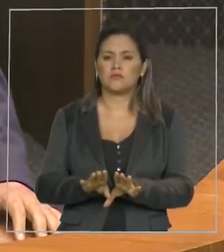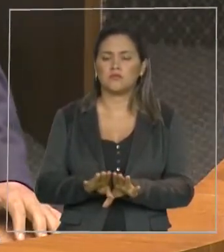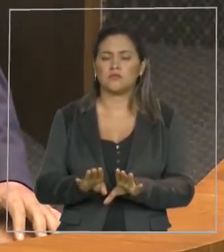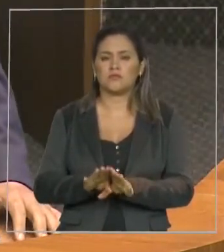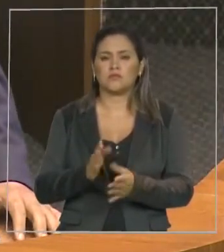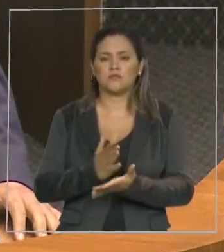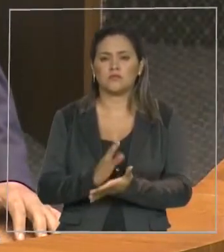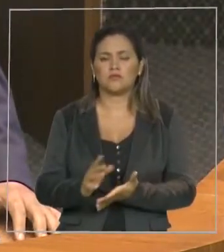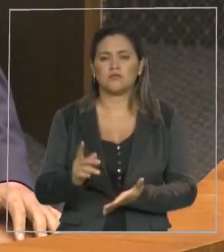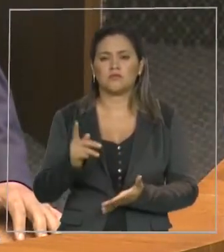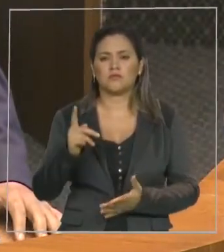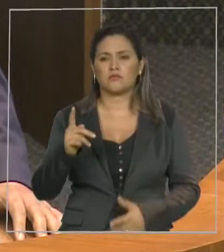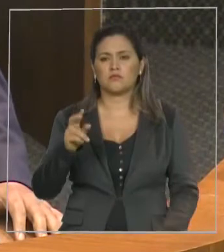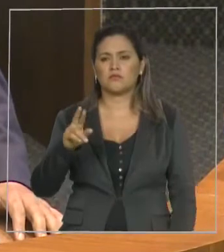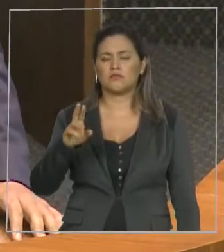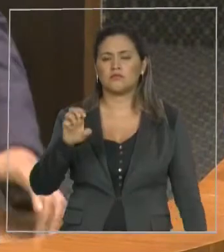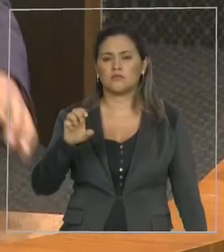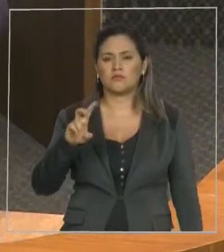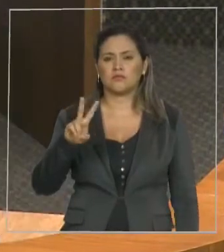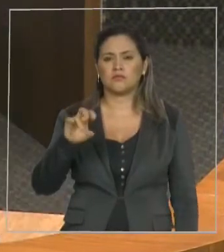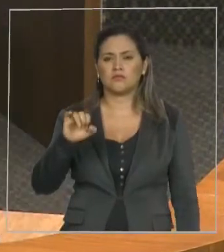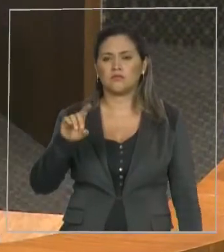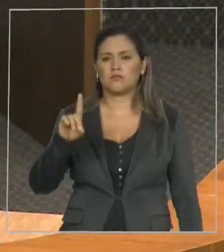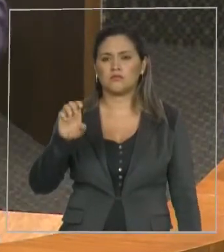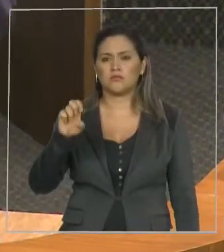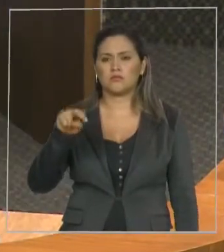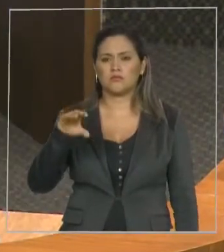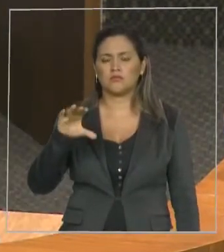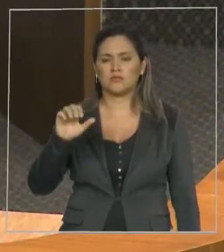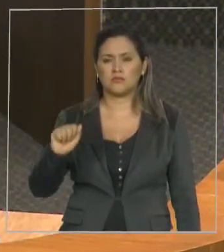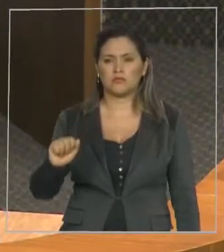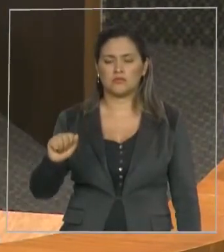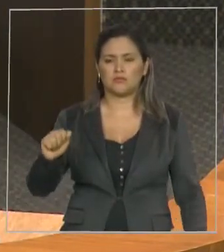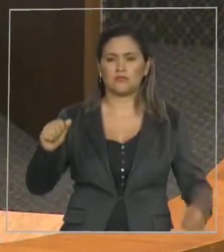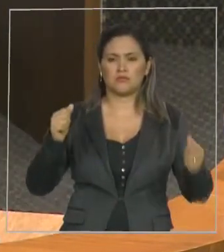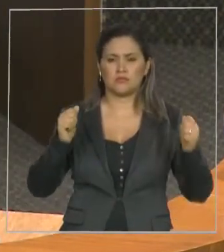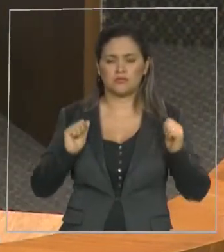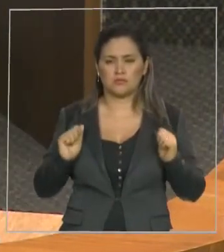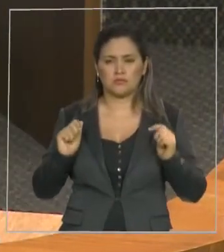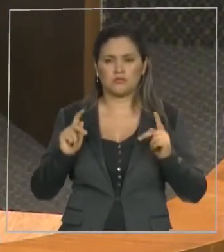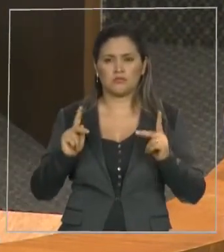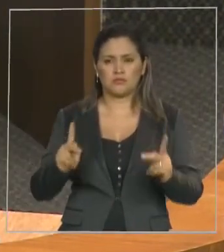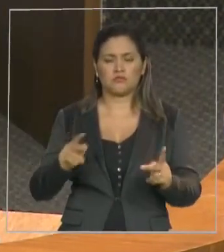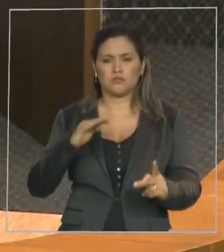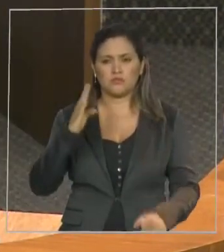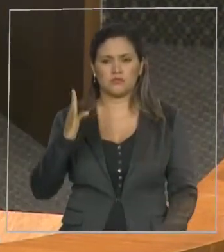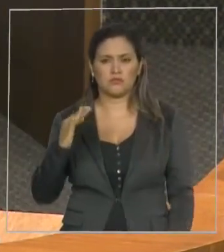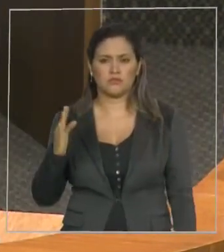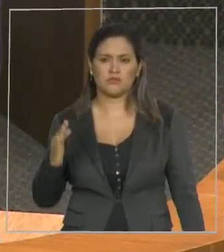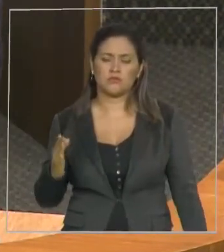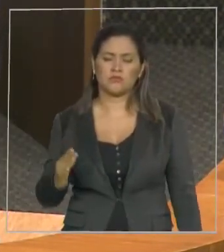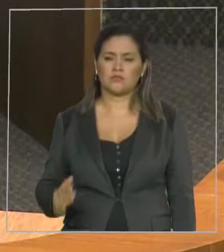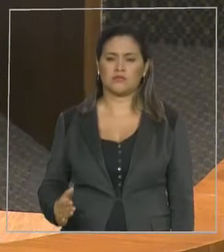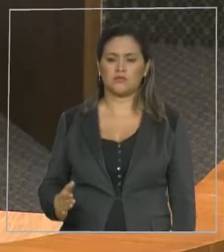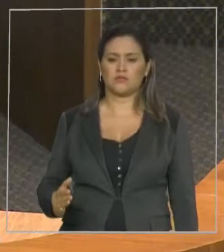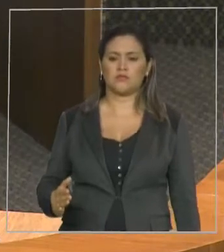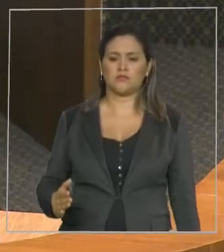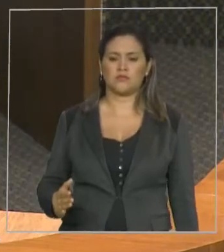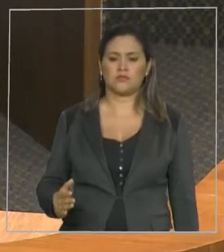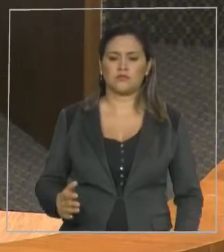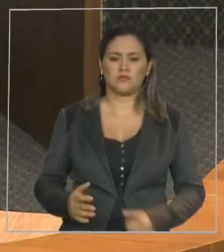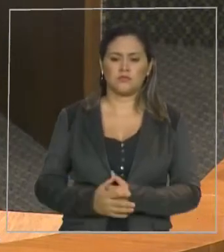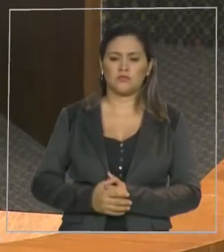Pública brasileira. Então, essa é a agenda que está imposta agora. Até a